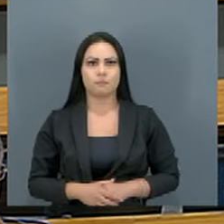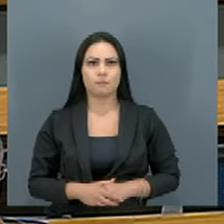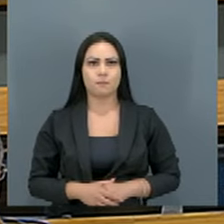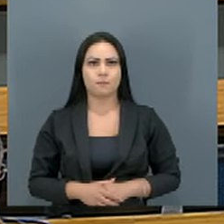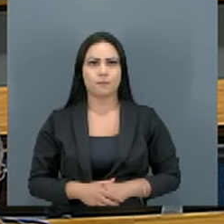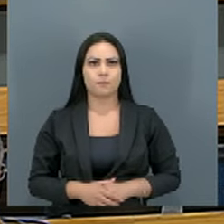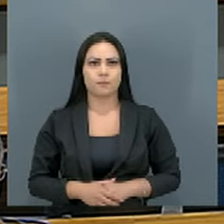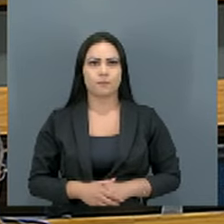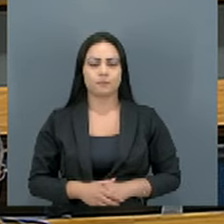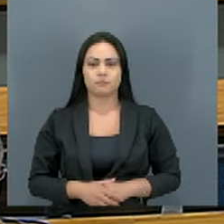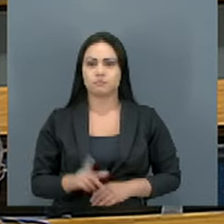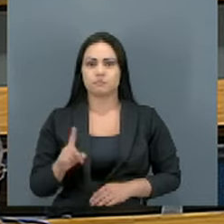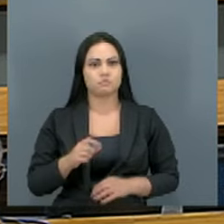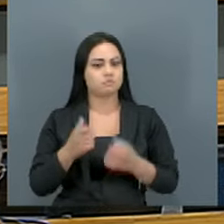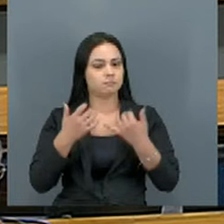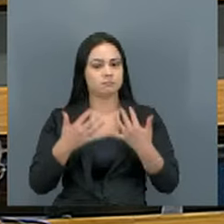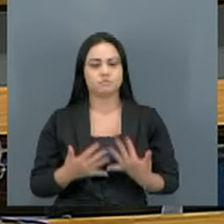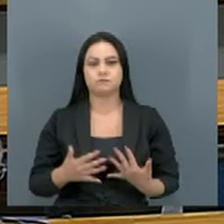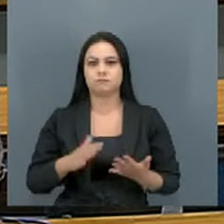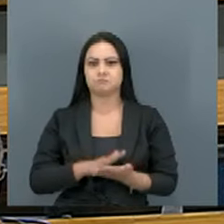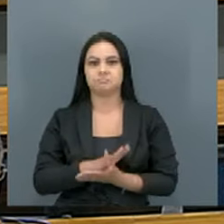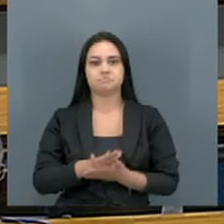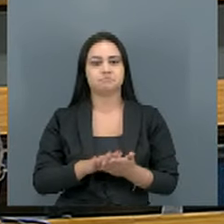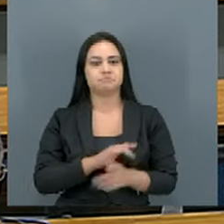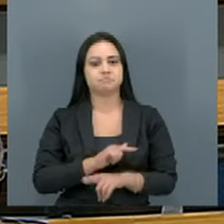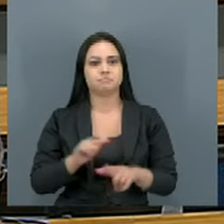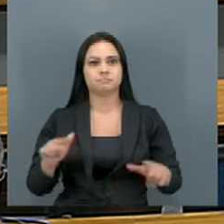Não justifica.